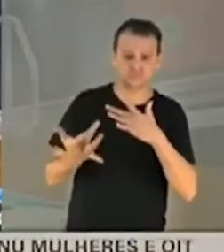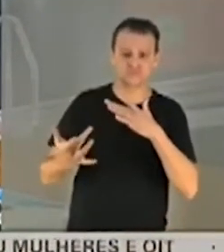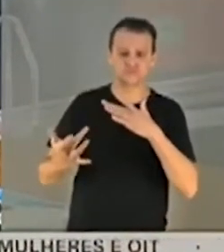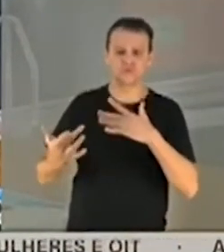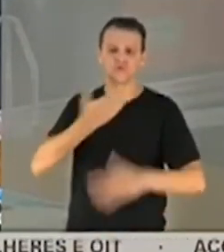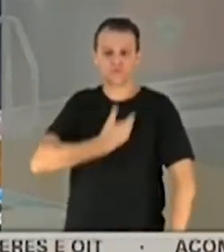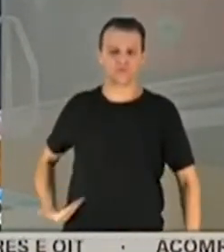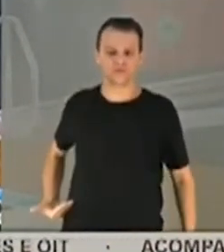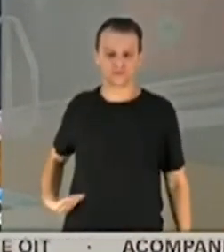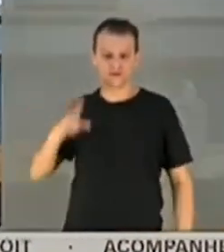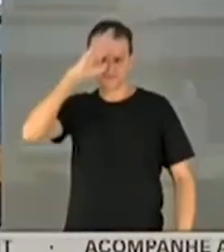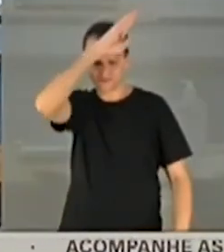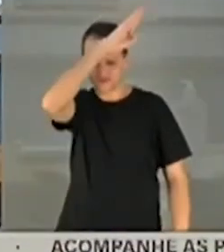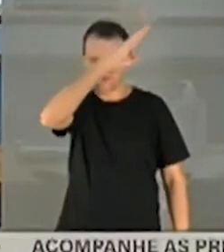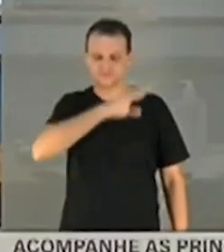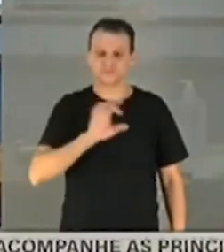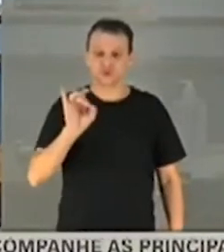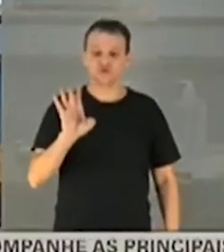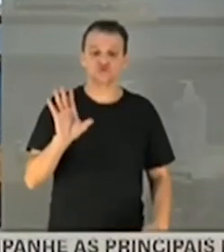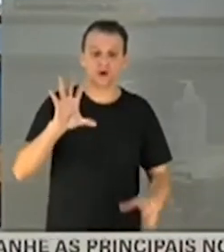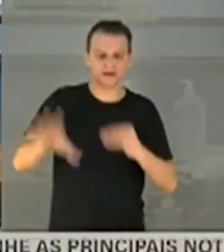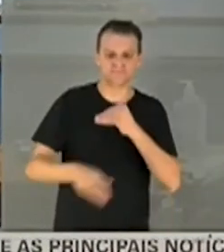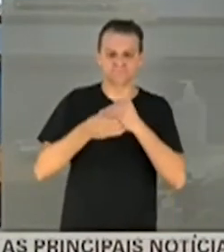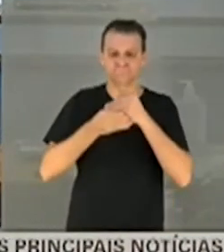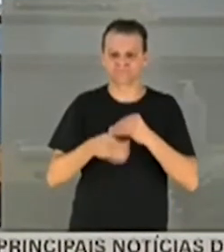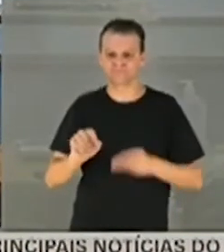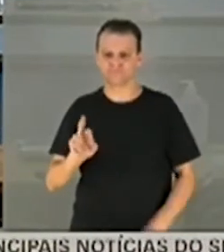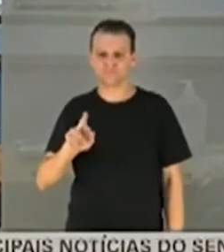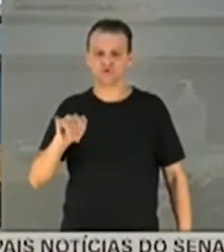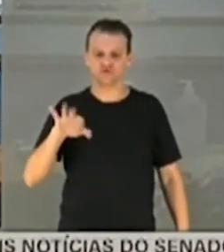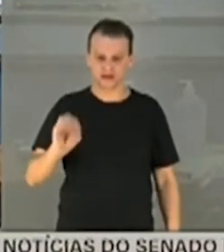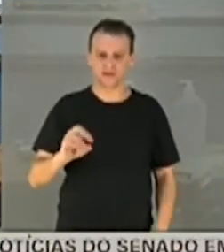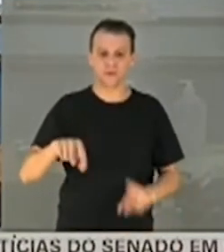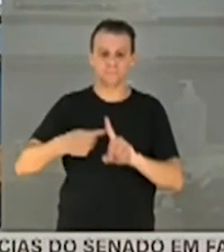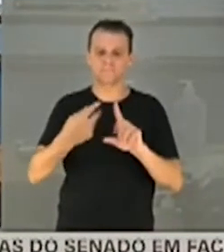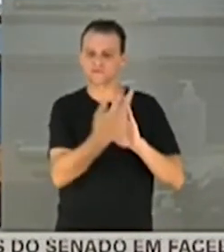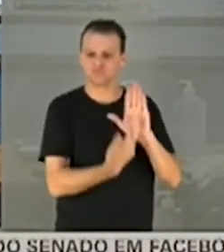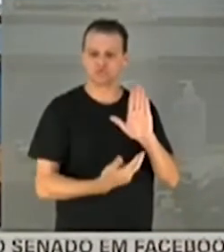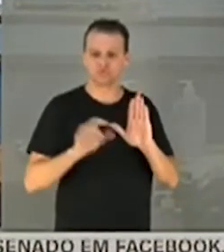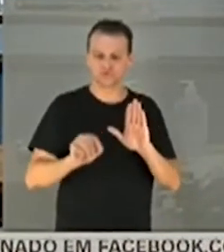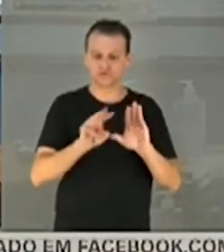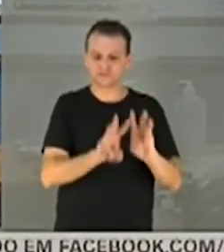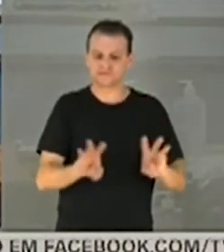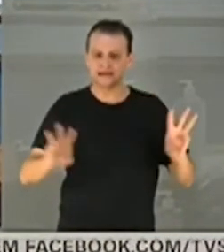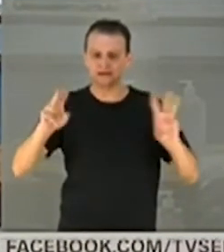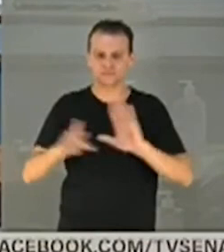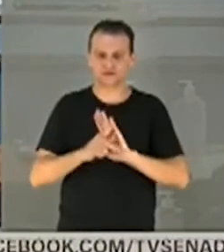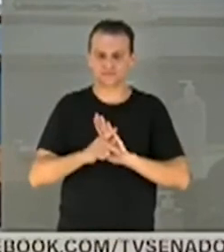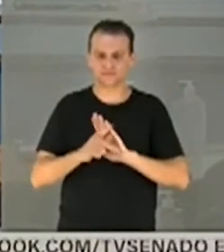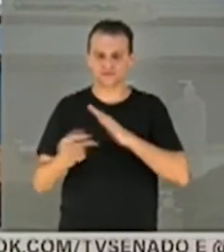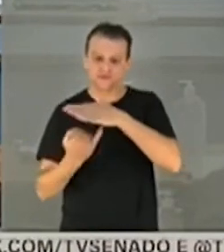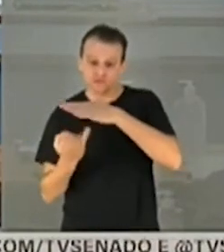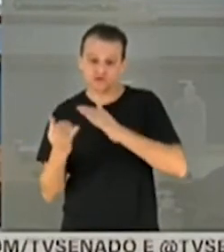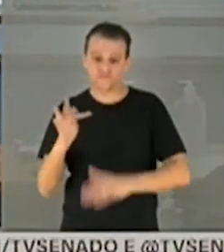Bolsonaro. Só para completar a informação, senador Rogério, senhor relator, o site do Força Brasil